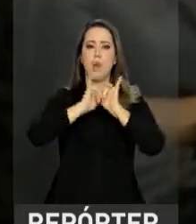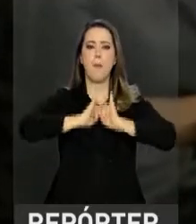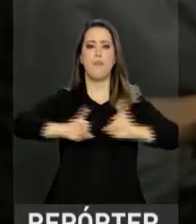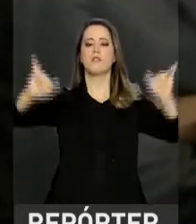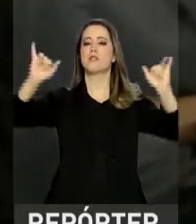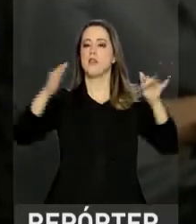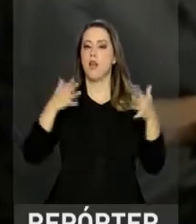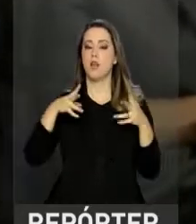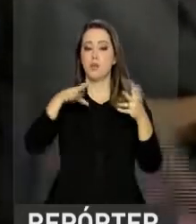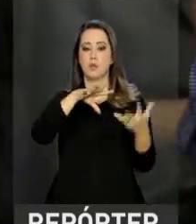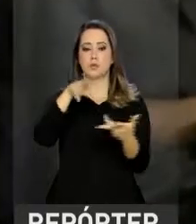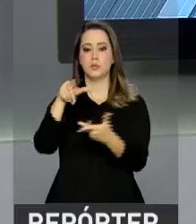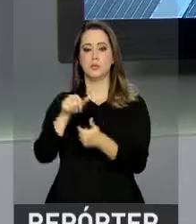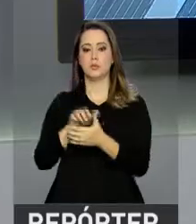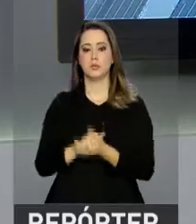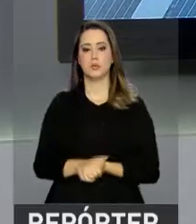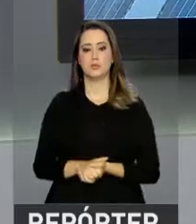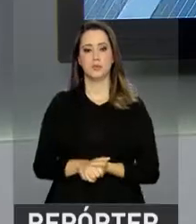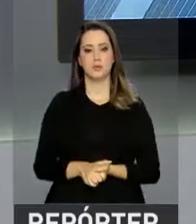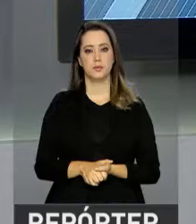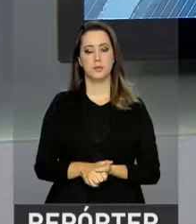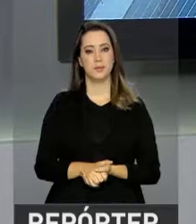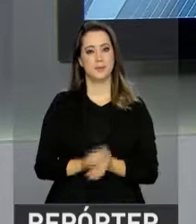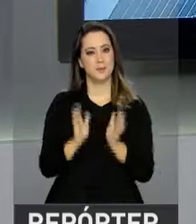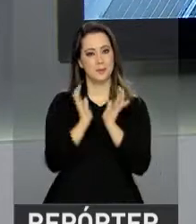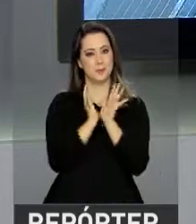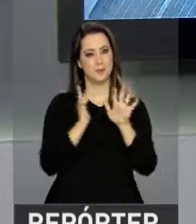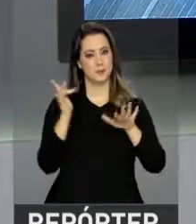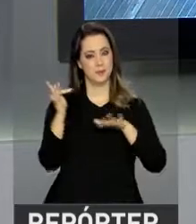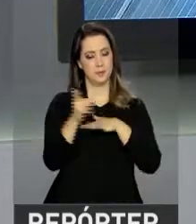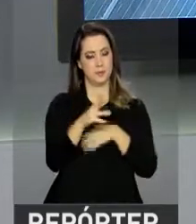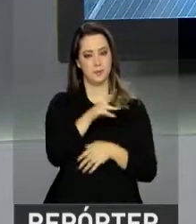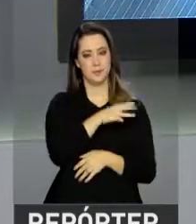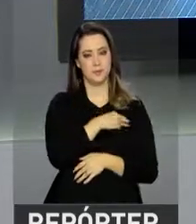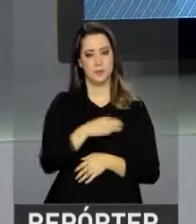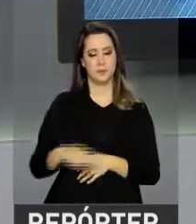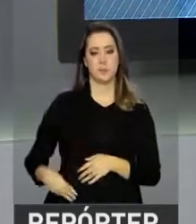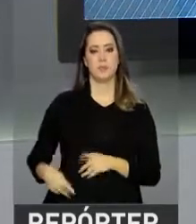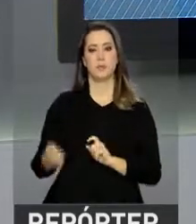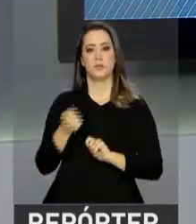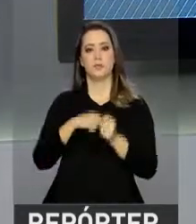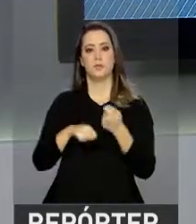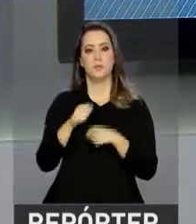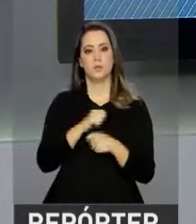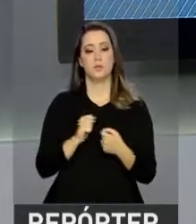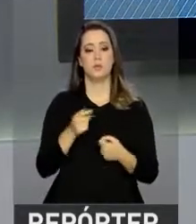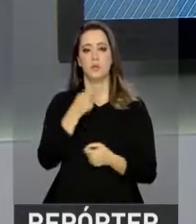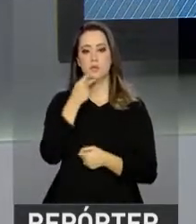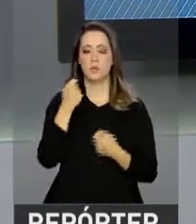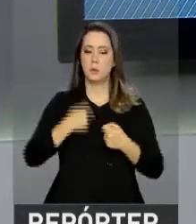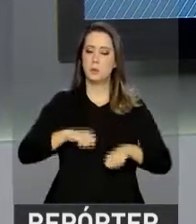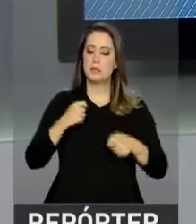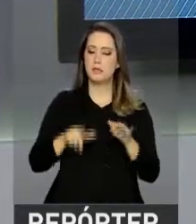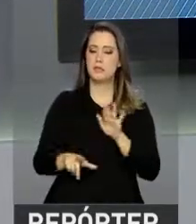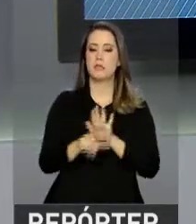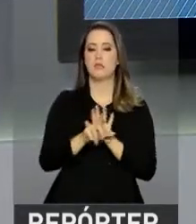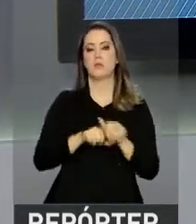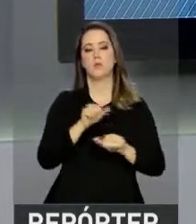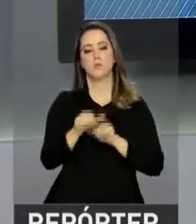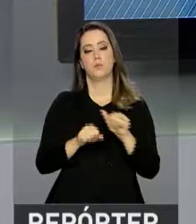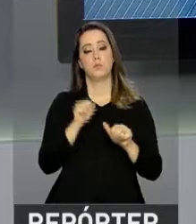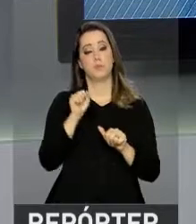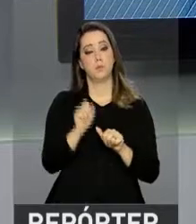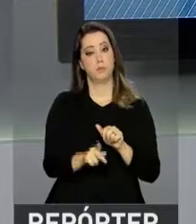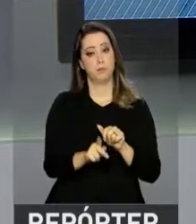o exterior nas redes sociais o ministro da fazenda henrique meirelles voltou a defender a reforma da previdência